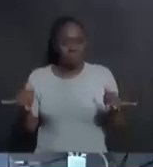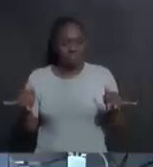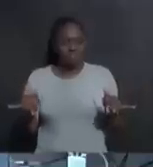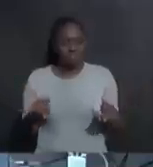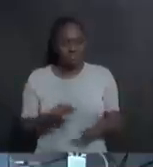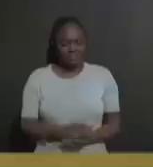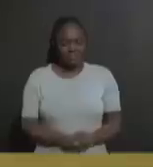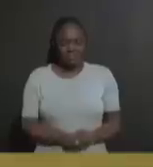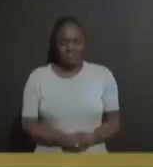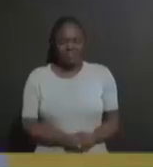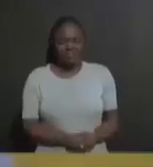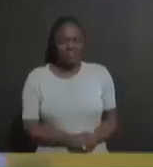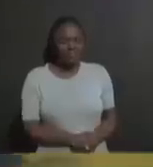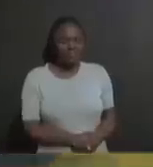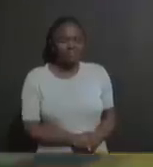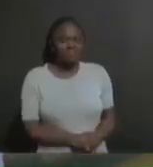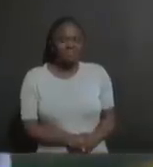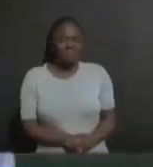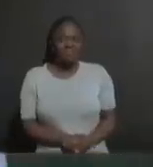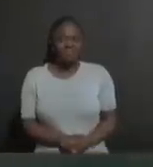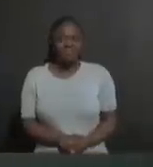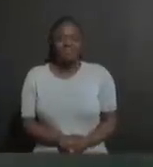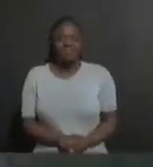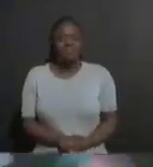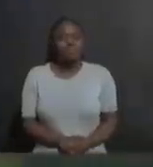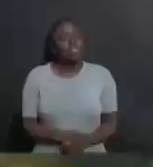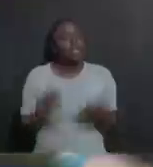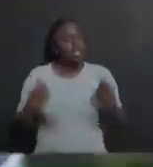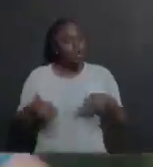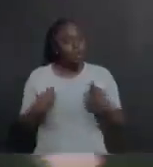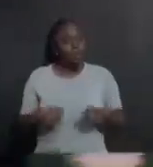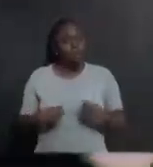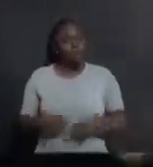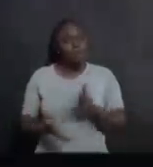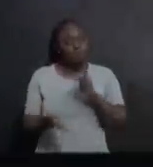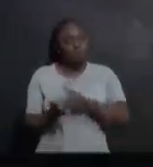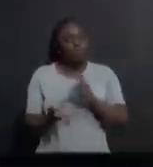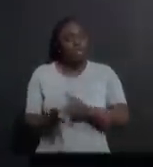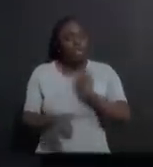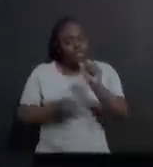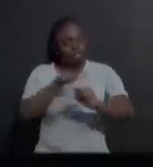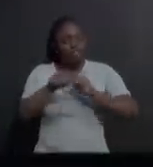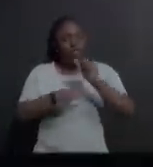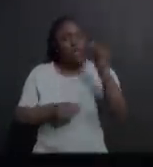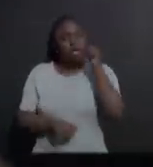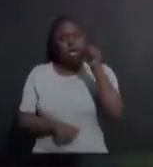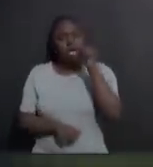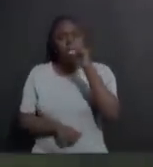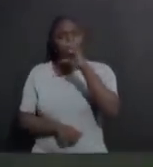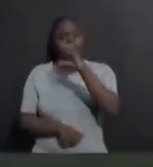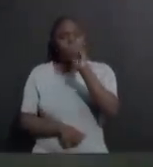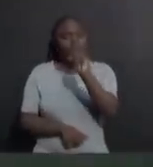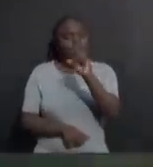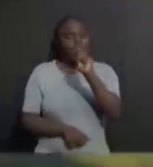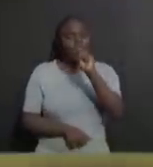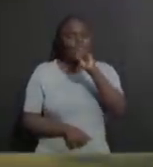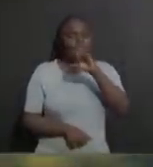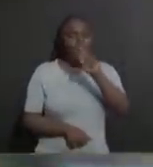Ah, minha filha. Aí você tem que descer do salto e virar Cassiane ali, doida e